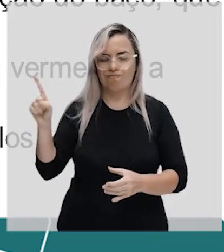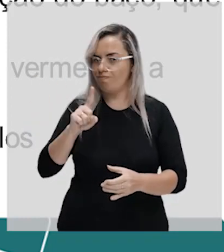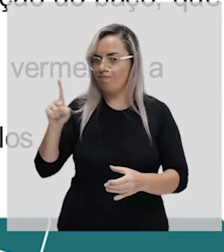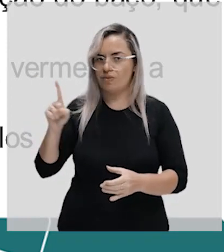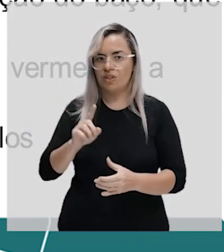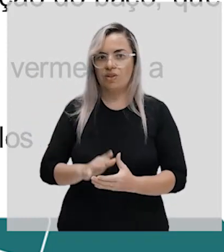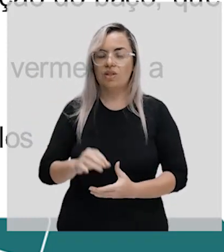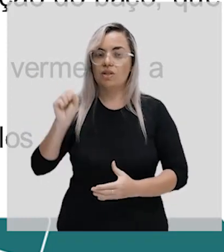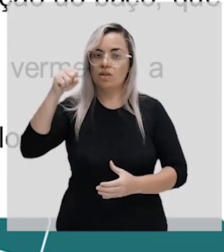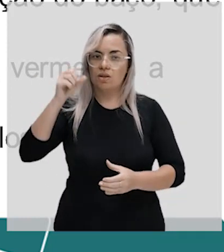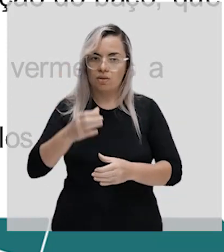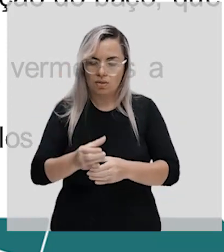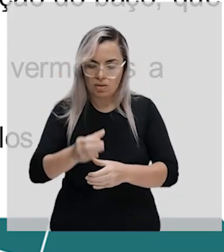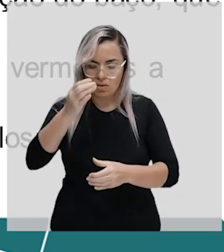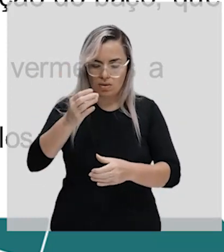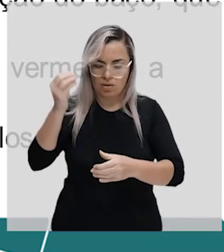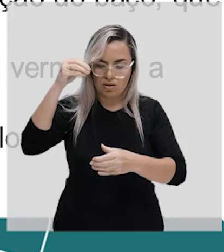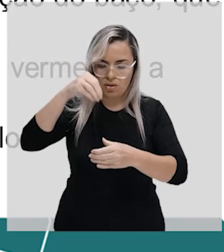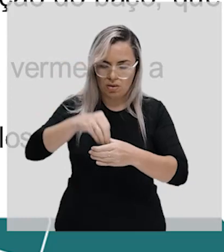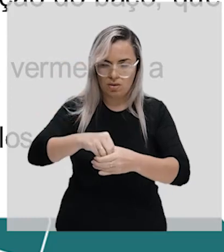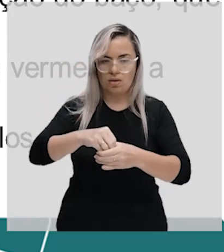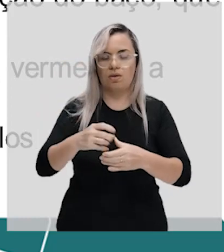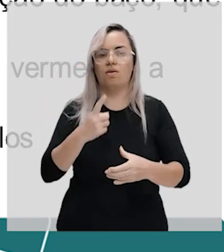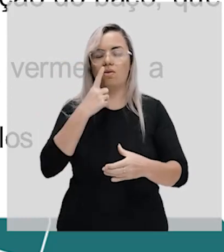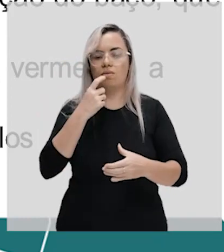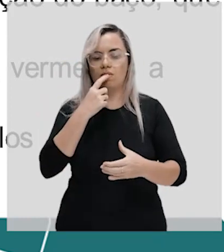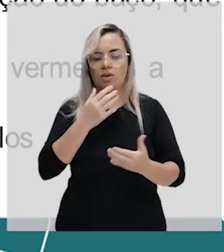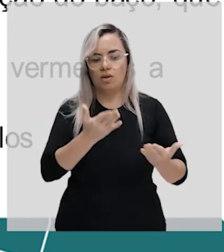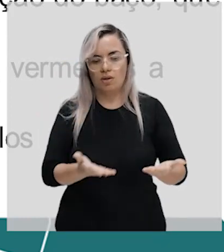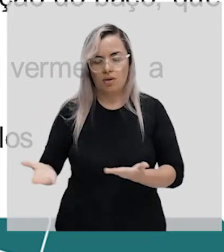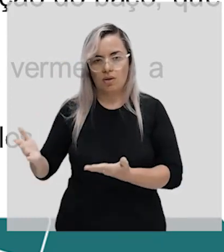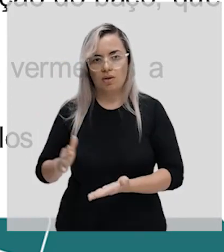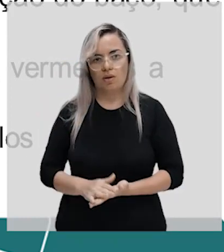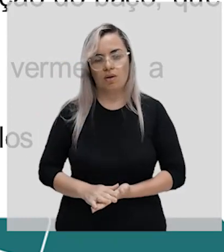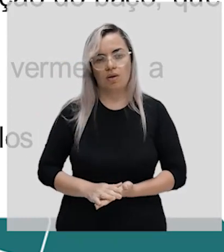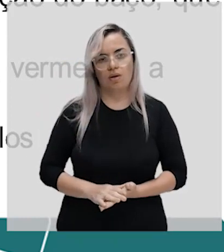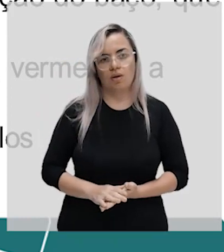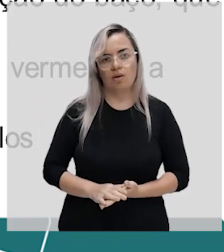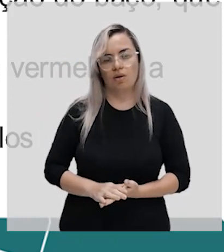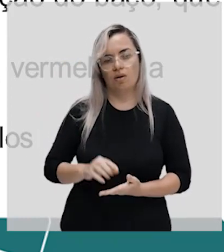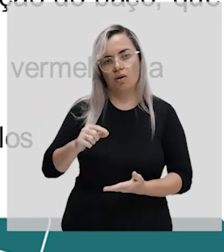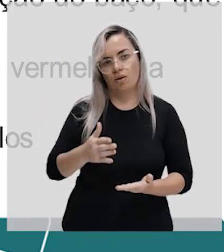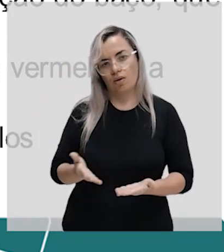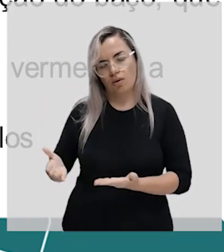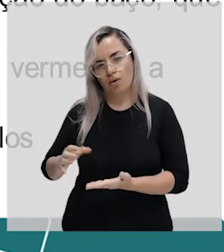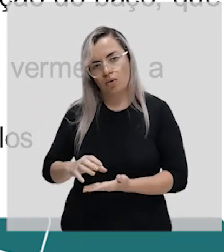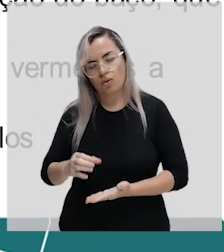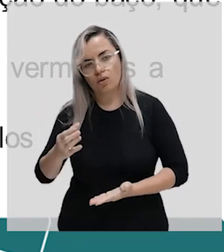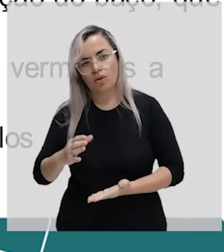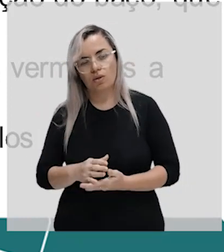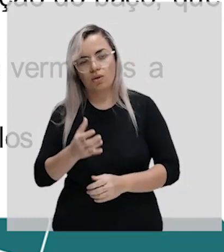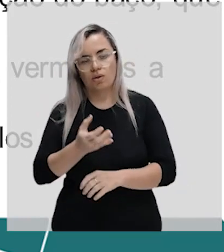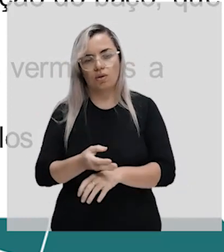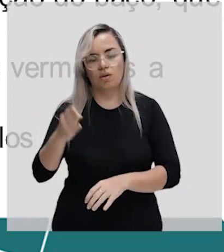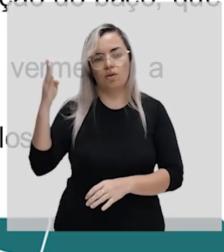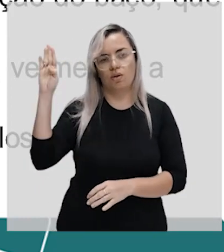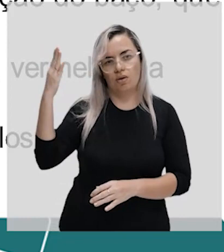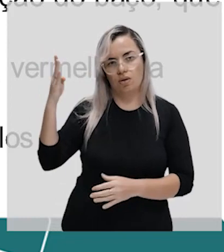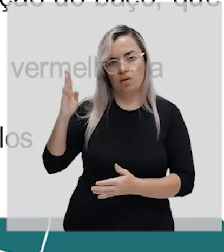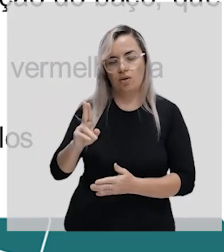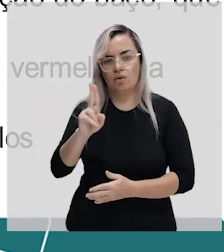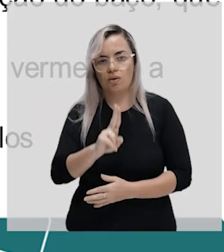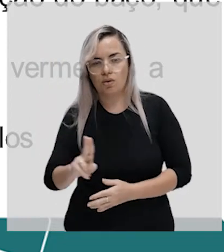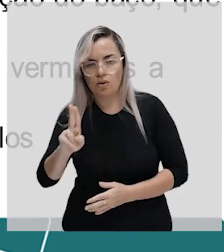foi uma situação aqui em biologia, onde a gente utiliza o conhecimento científico para